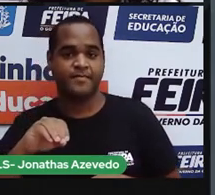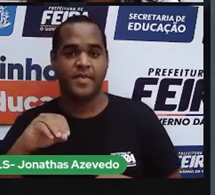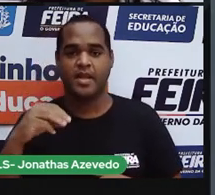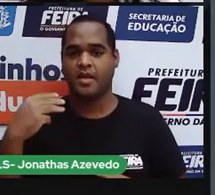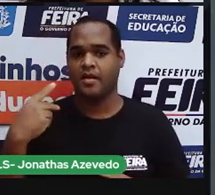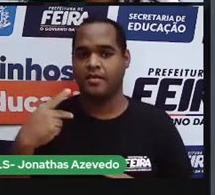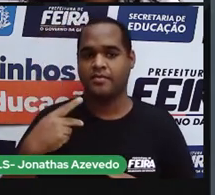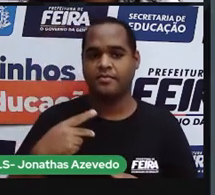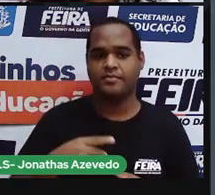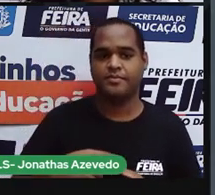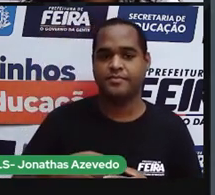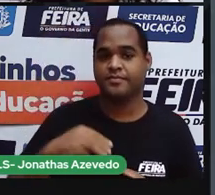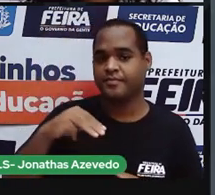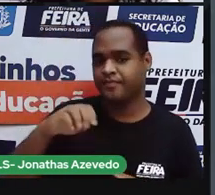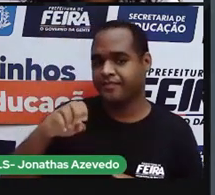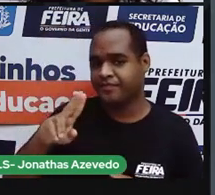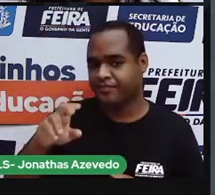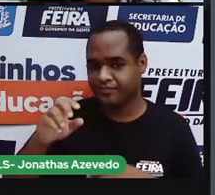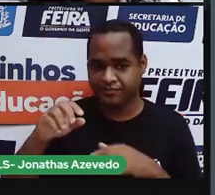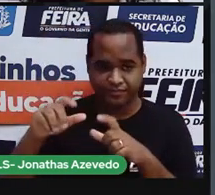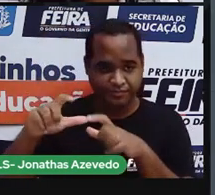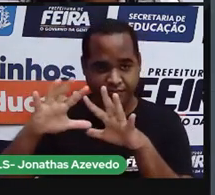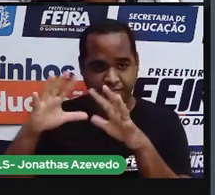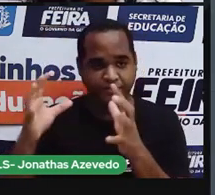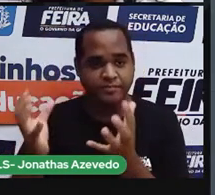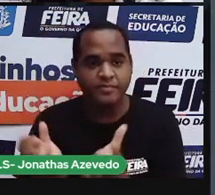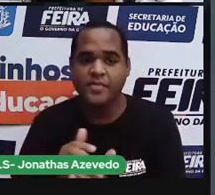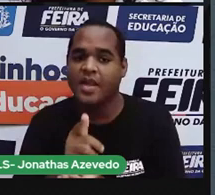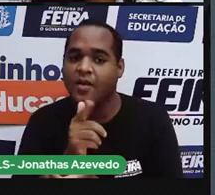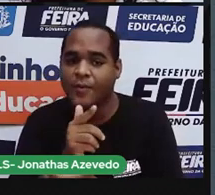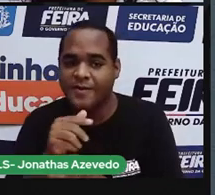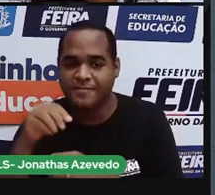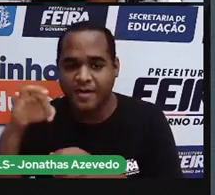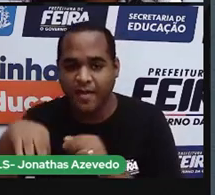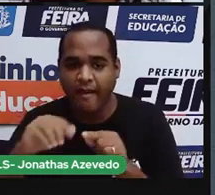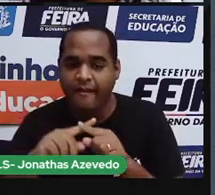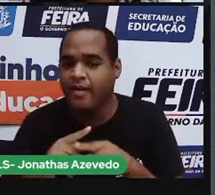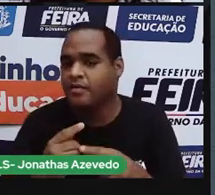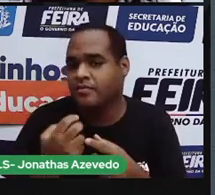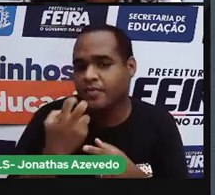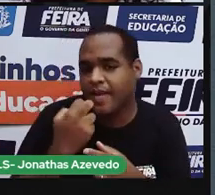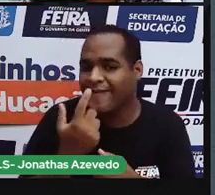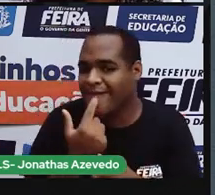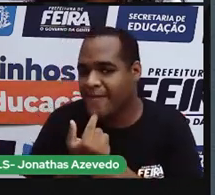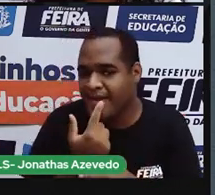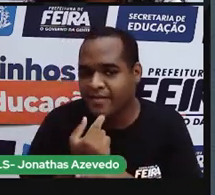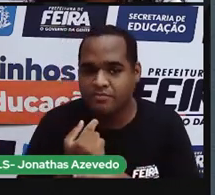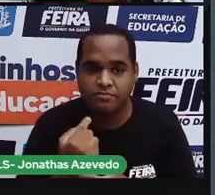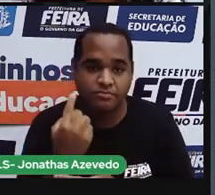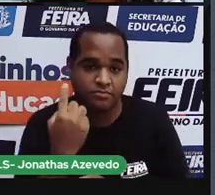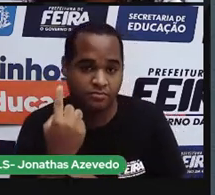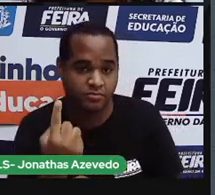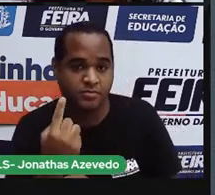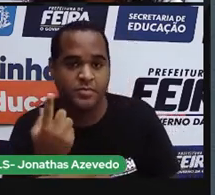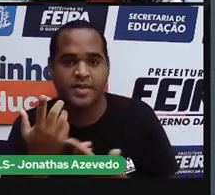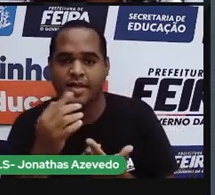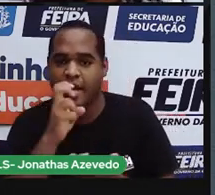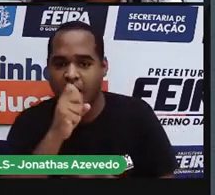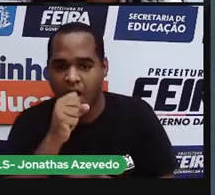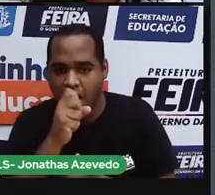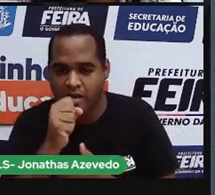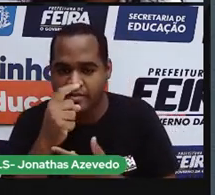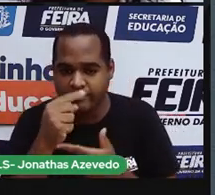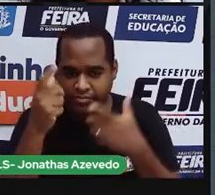Um aquário que comprei há dois peixes vermelhinhos, um laranja, que é o rei, e